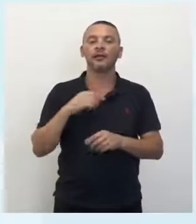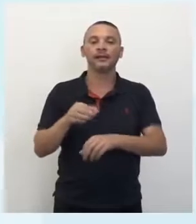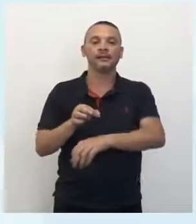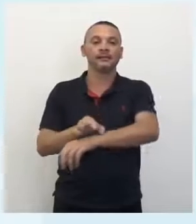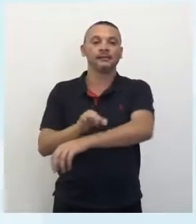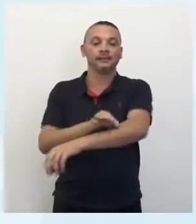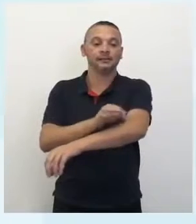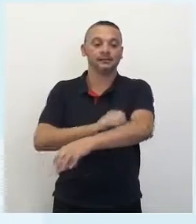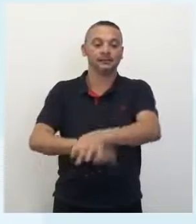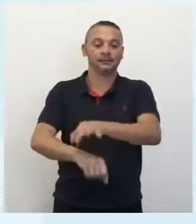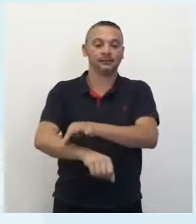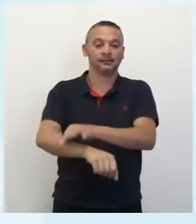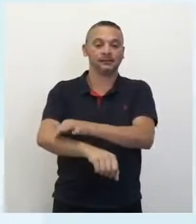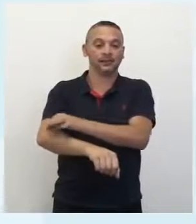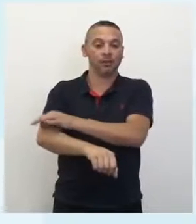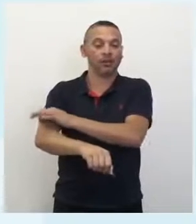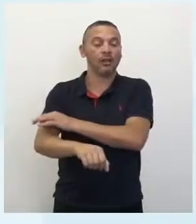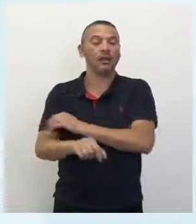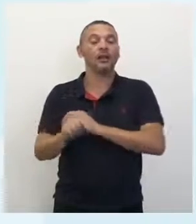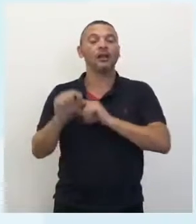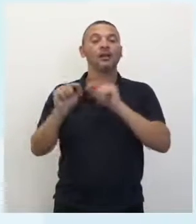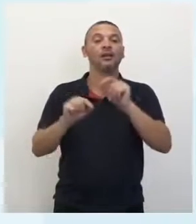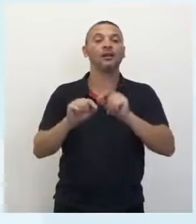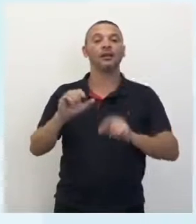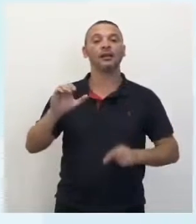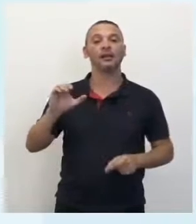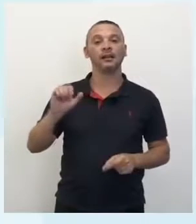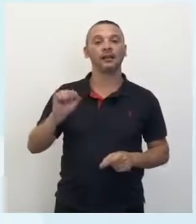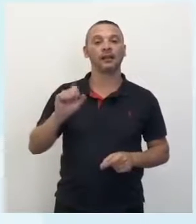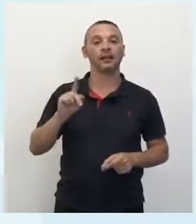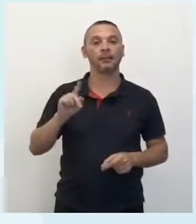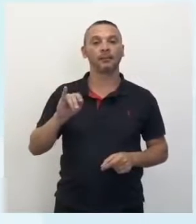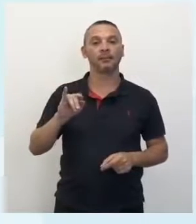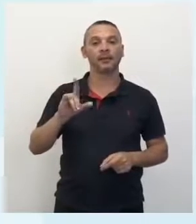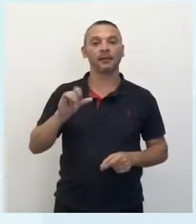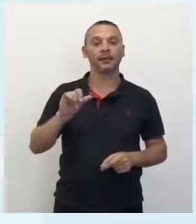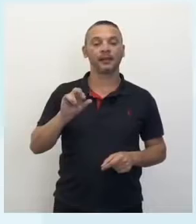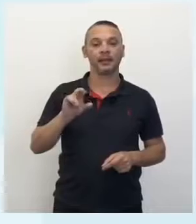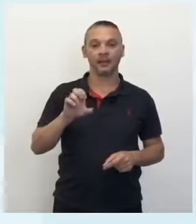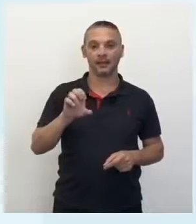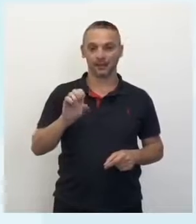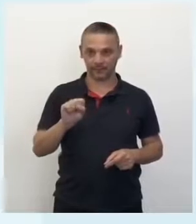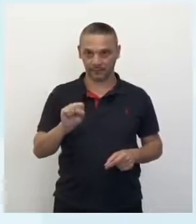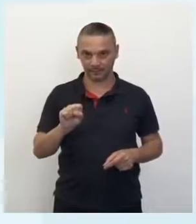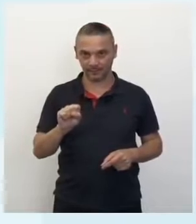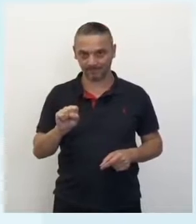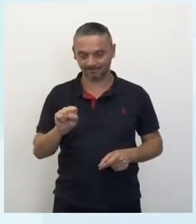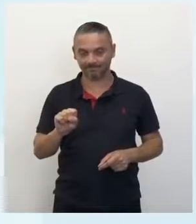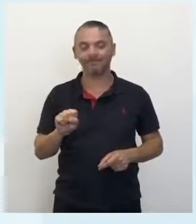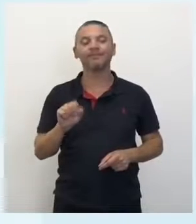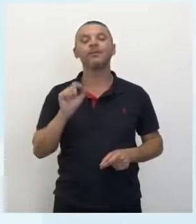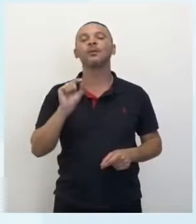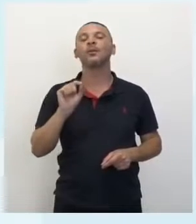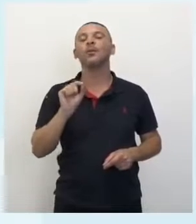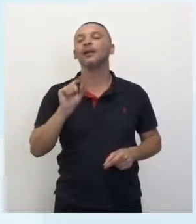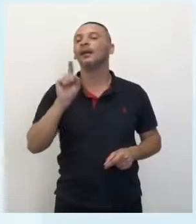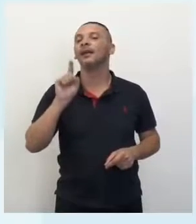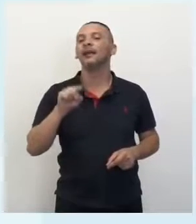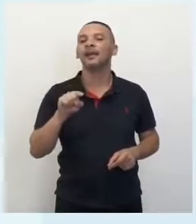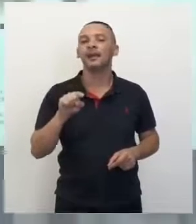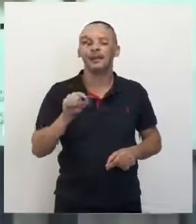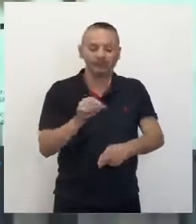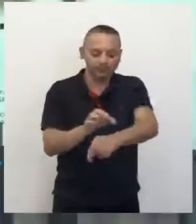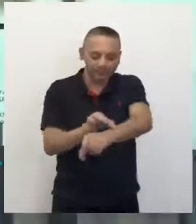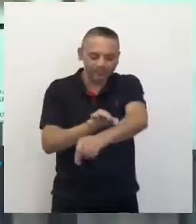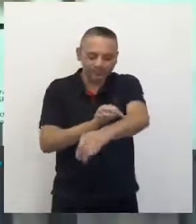células, vão ter capilares, que a gente fala, que são gases, são